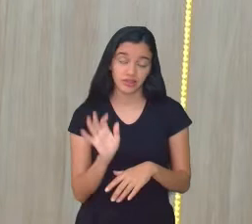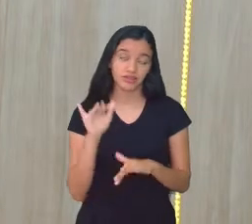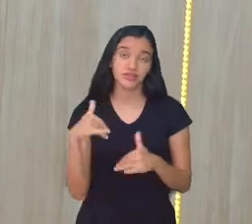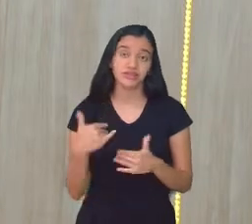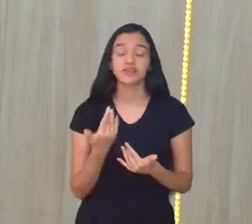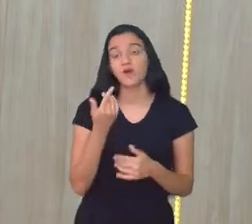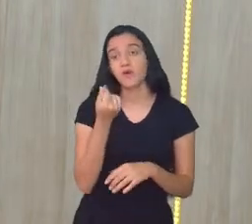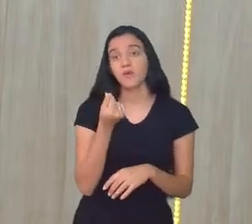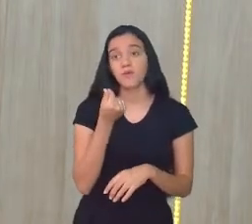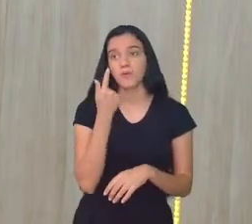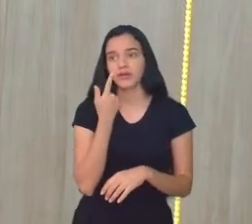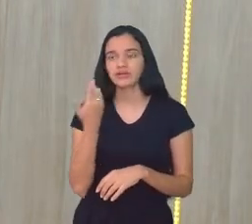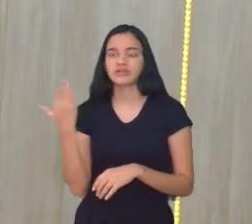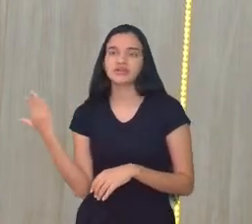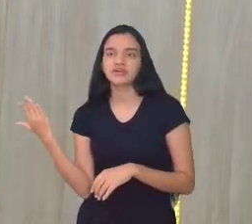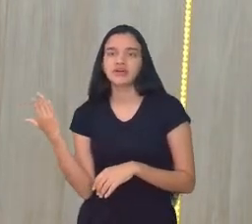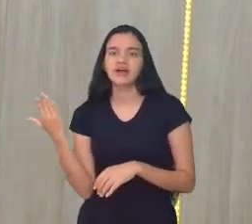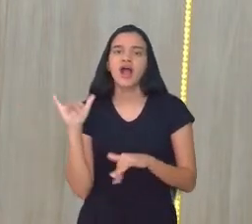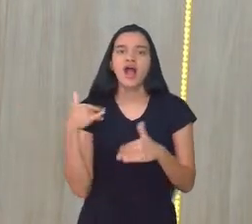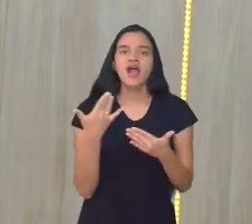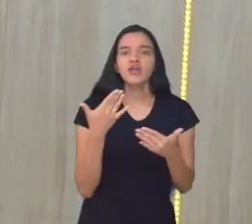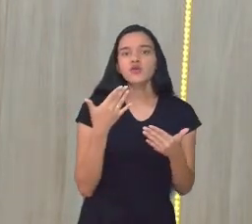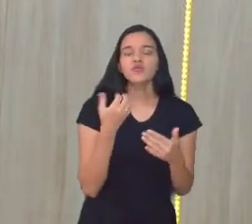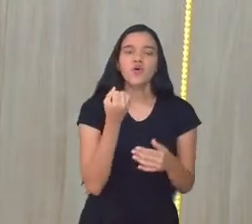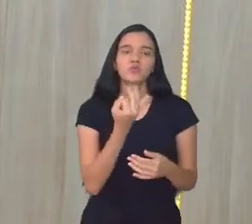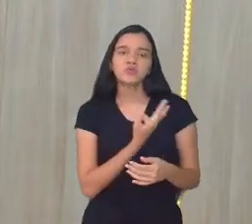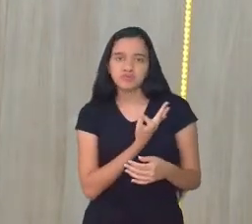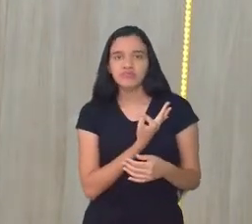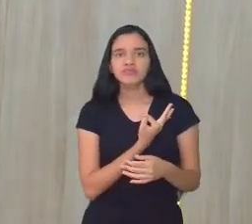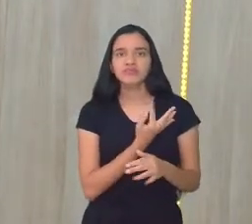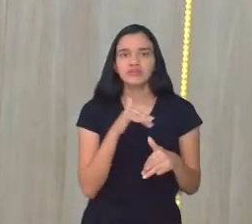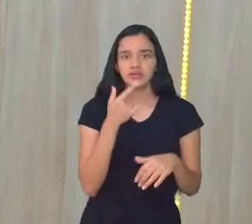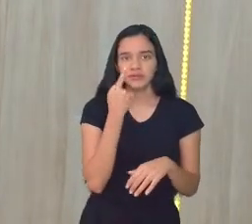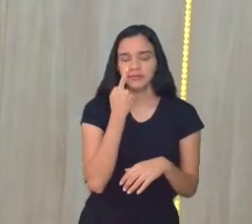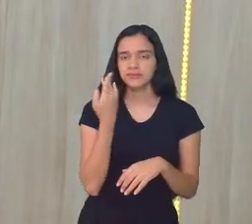um preço aqui. E eu vou decompor.